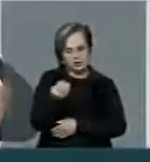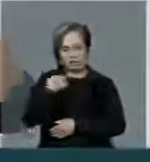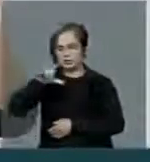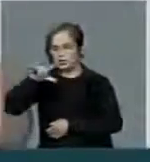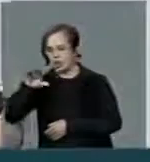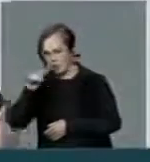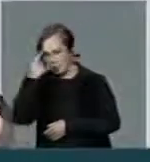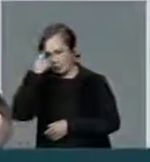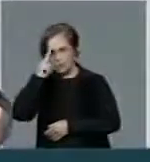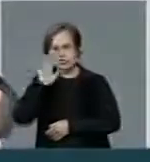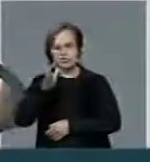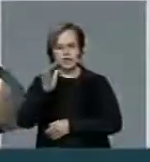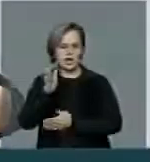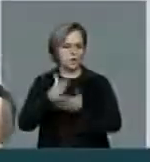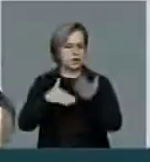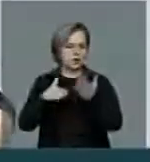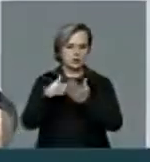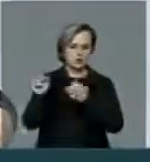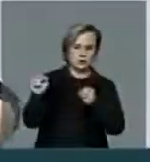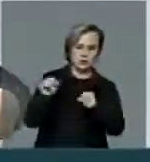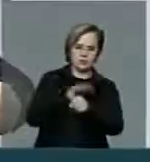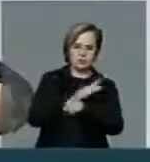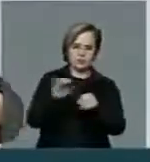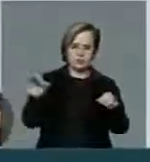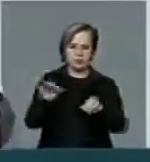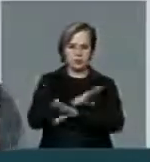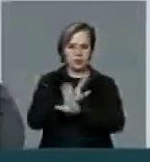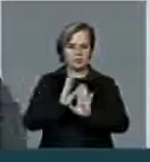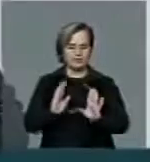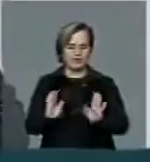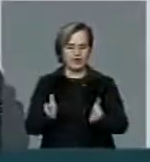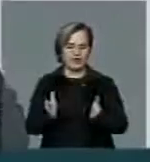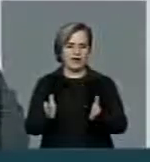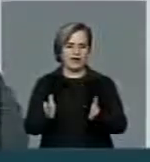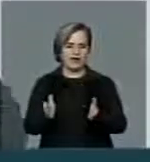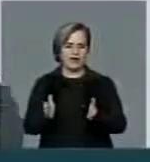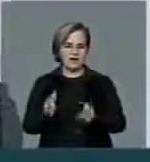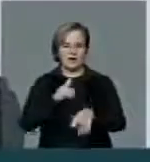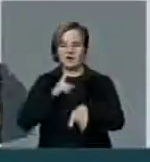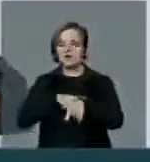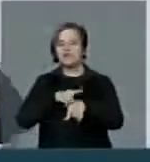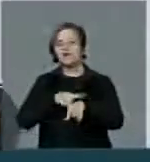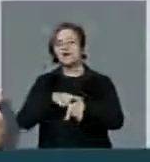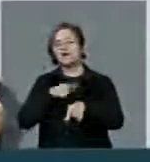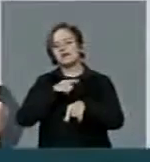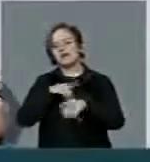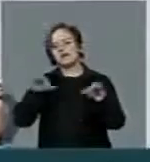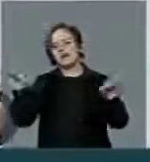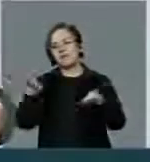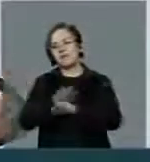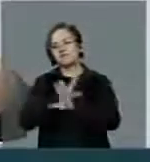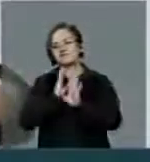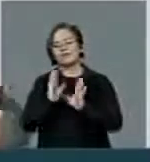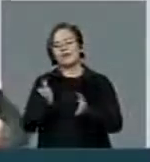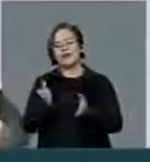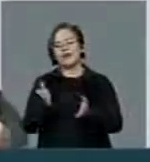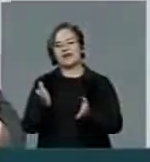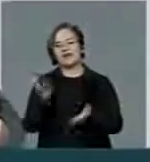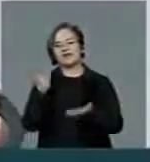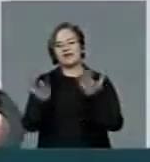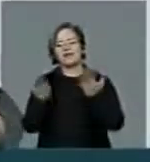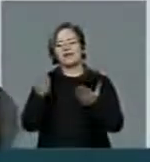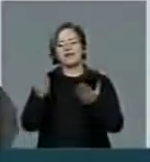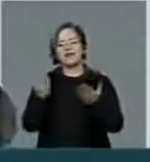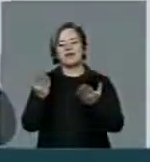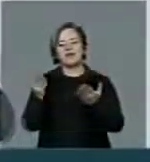absolutamente estressado. Você dará a alta do divã. Como eu falei, quando é que eu tenho alta do divã? Quando é que eu tiro isso do divã e está pronto